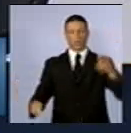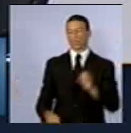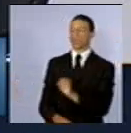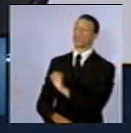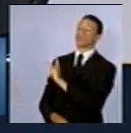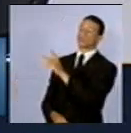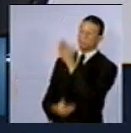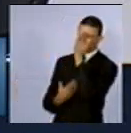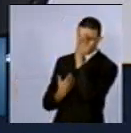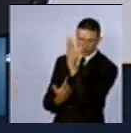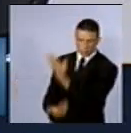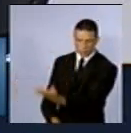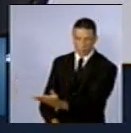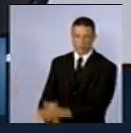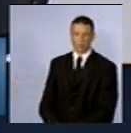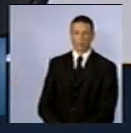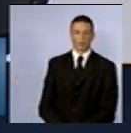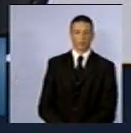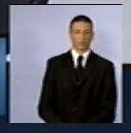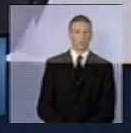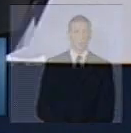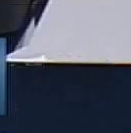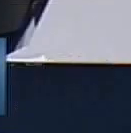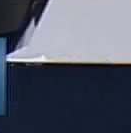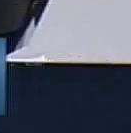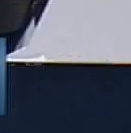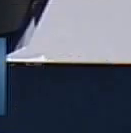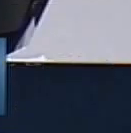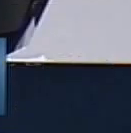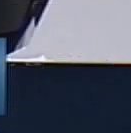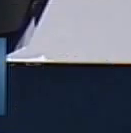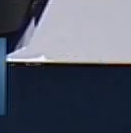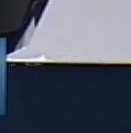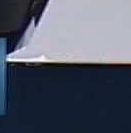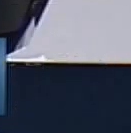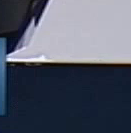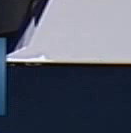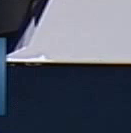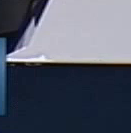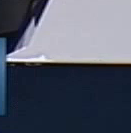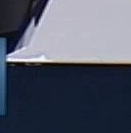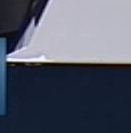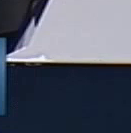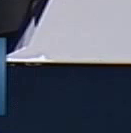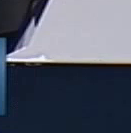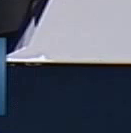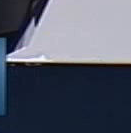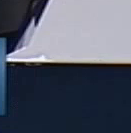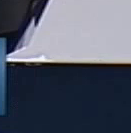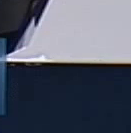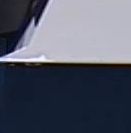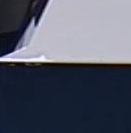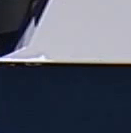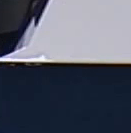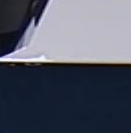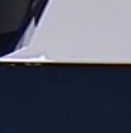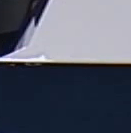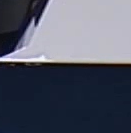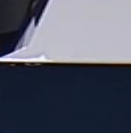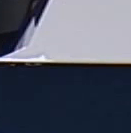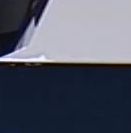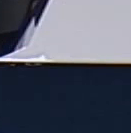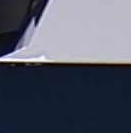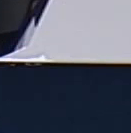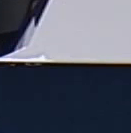Muito obrigado senhor agora ouviremos o último expositor das audiências públicas Doutor